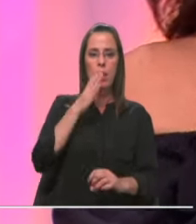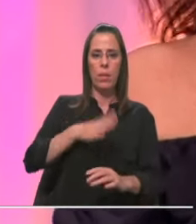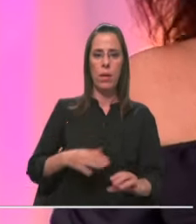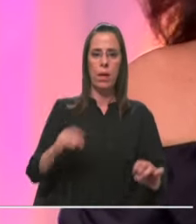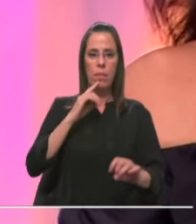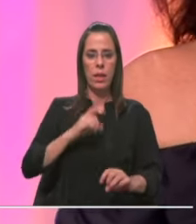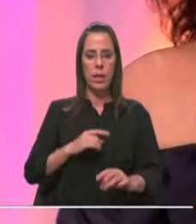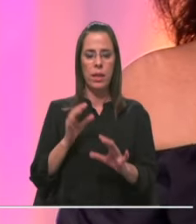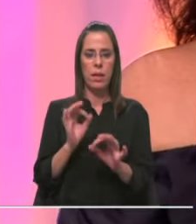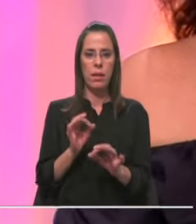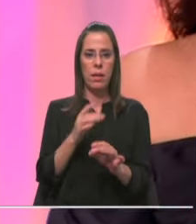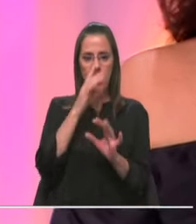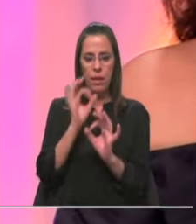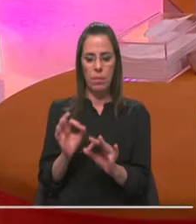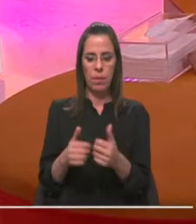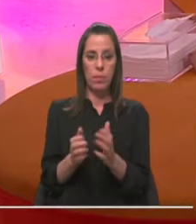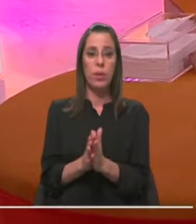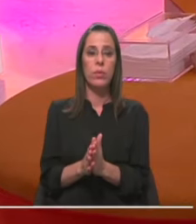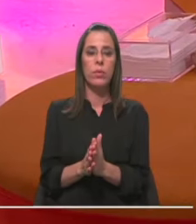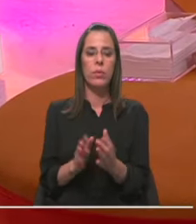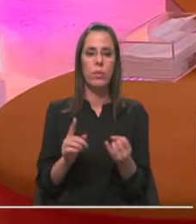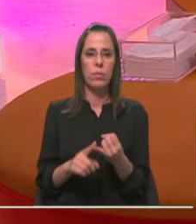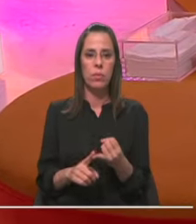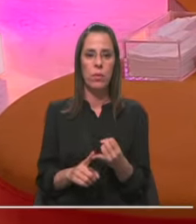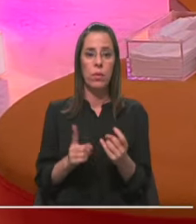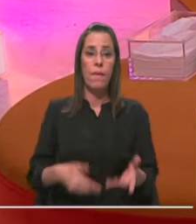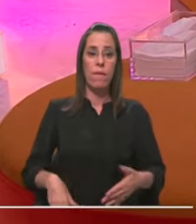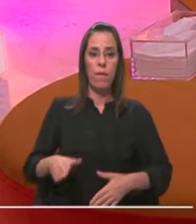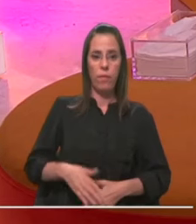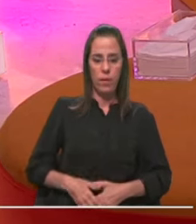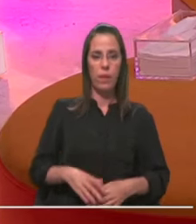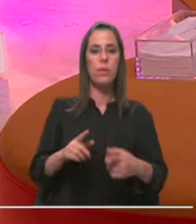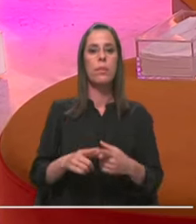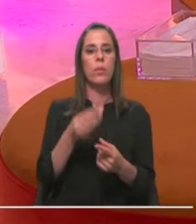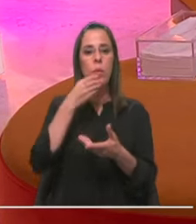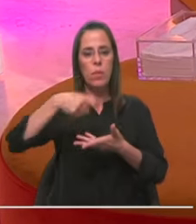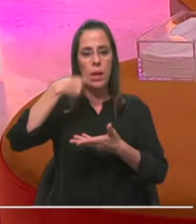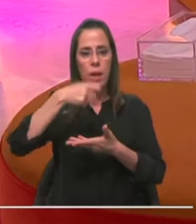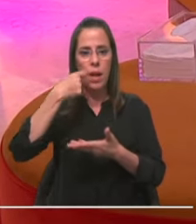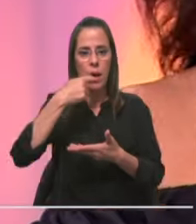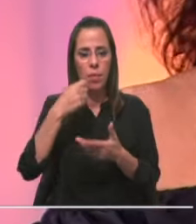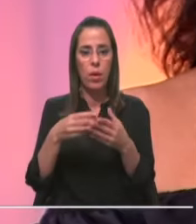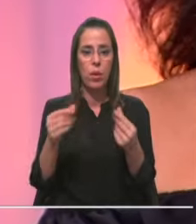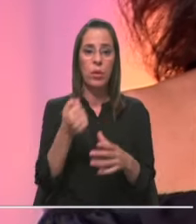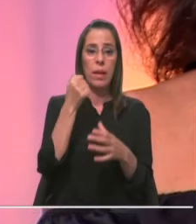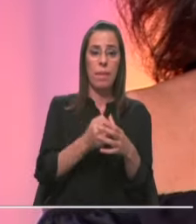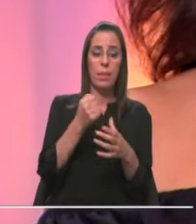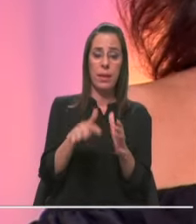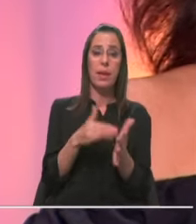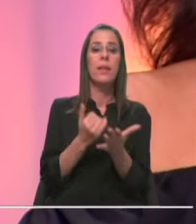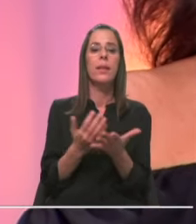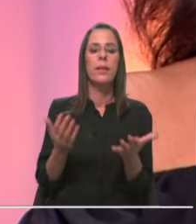Ninguém me disse que a minha mãe era dependente para tudo. Passou a usar fralda, tive que lhe dar comer à boca, com a comida toda passada